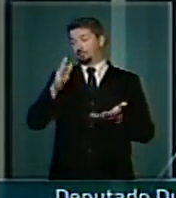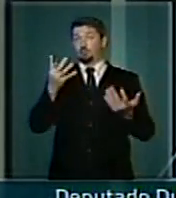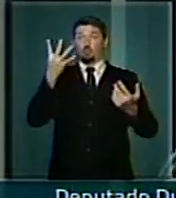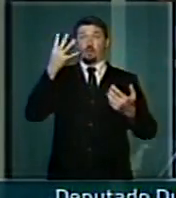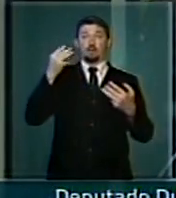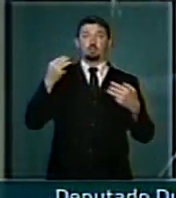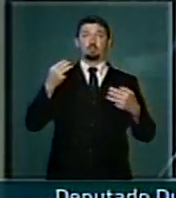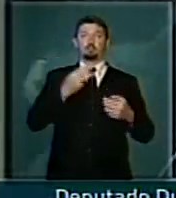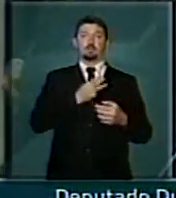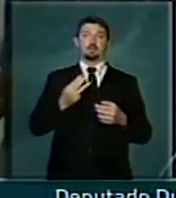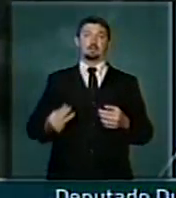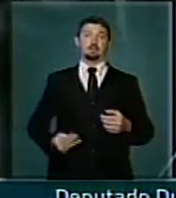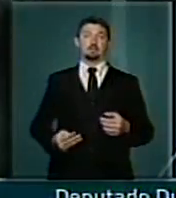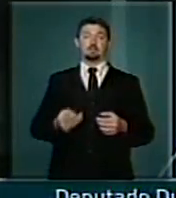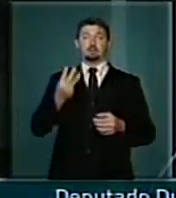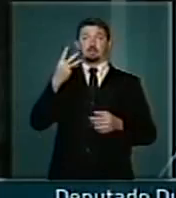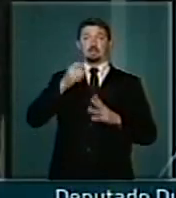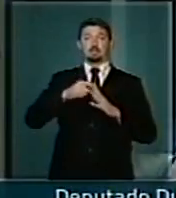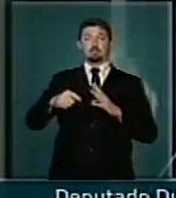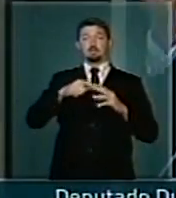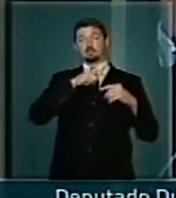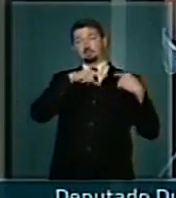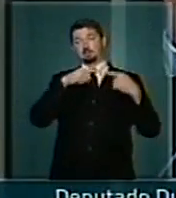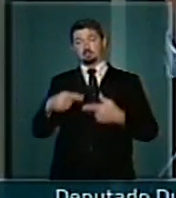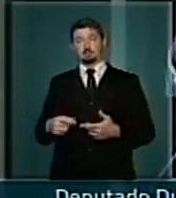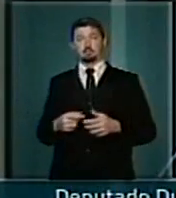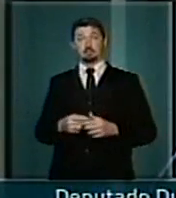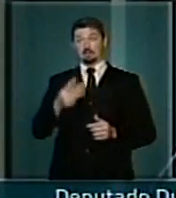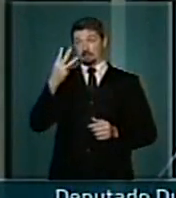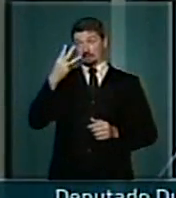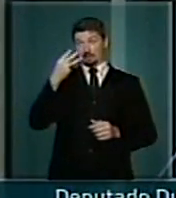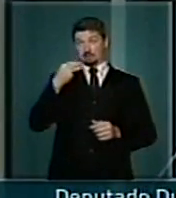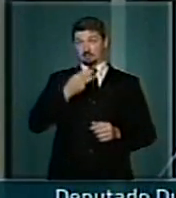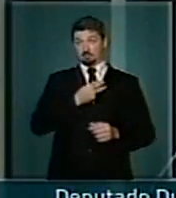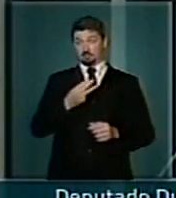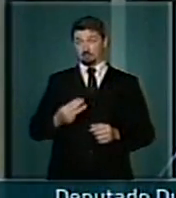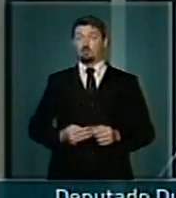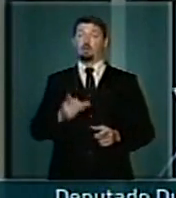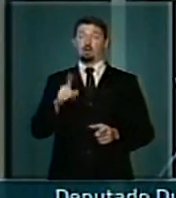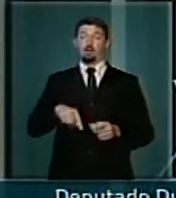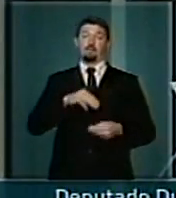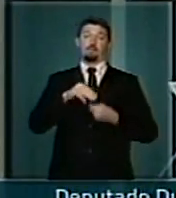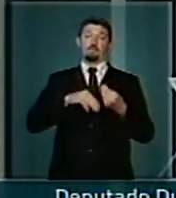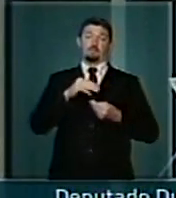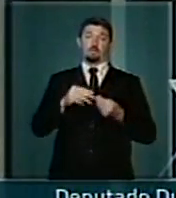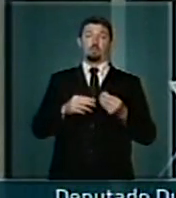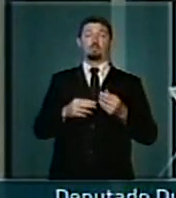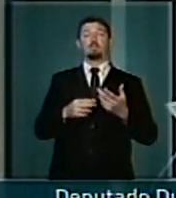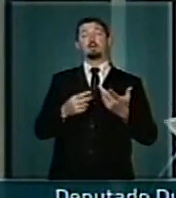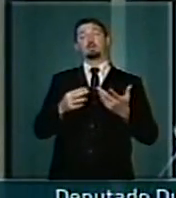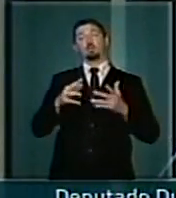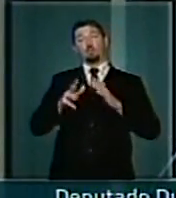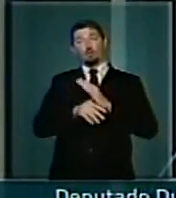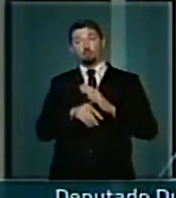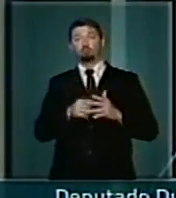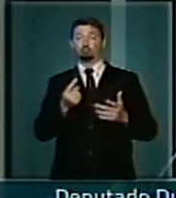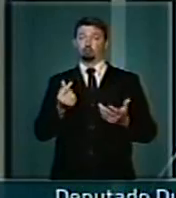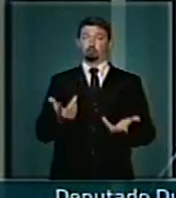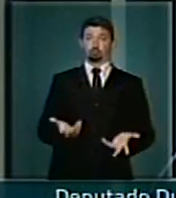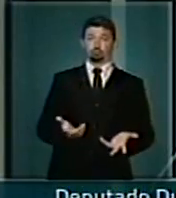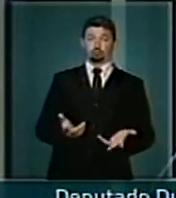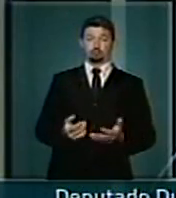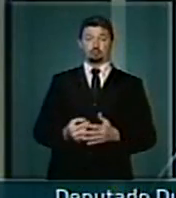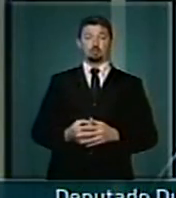4 ministros nos últimos 3 meses. 3 por suposto envolvimento em irregularidades e 1